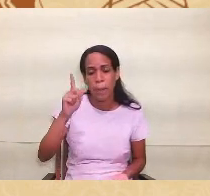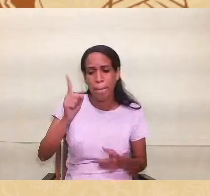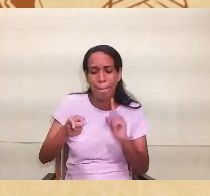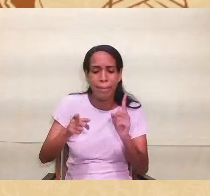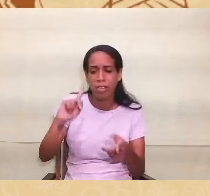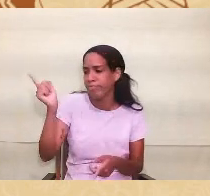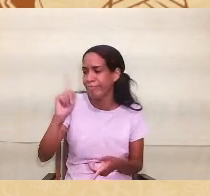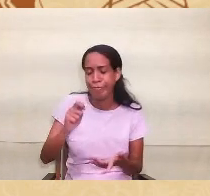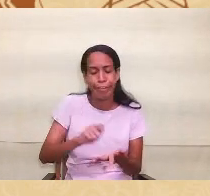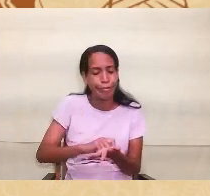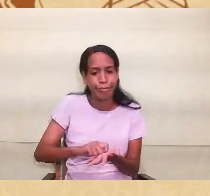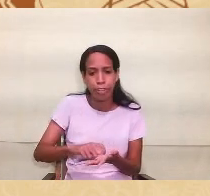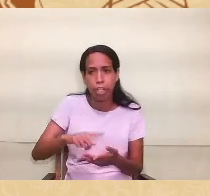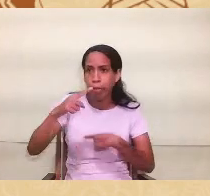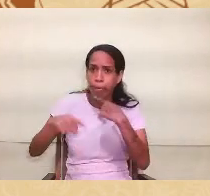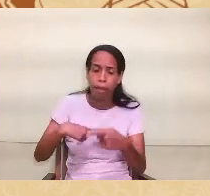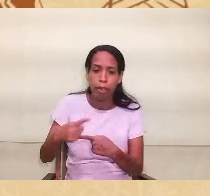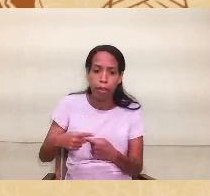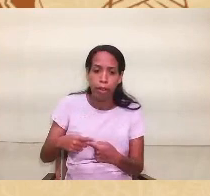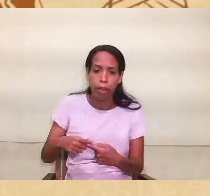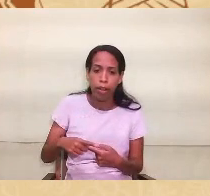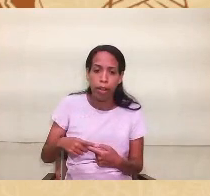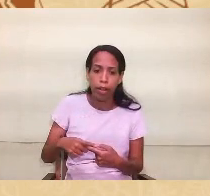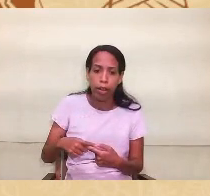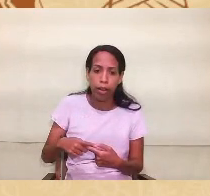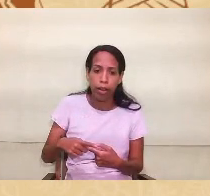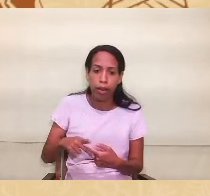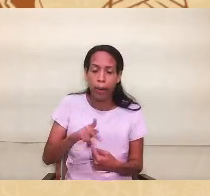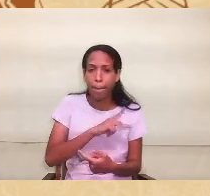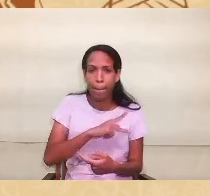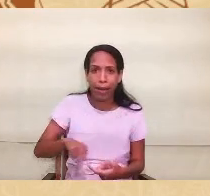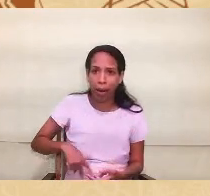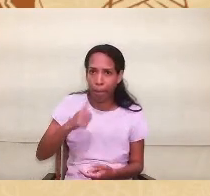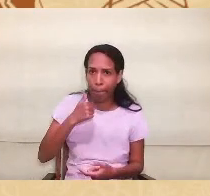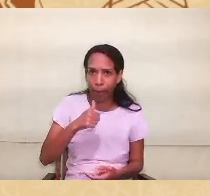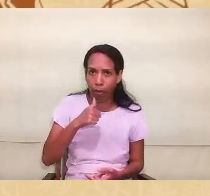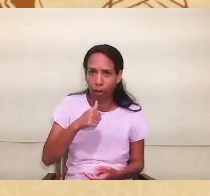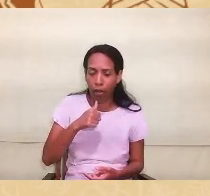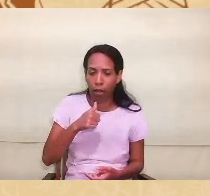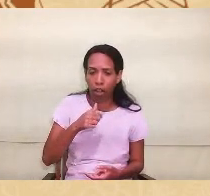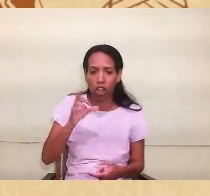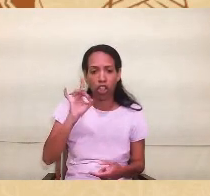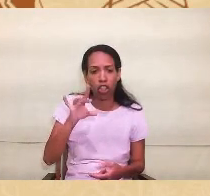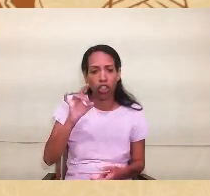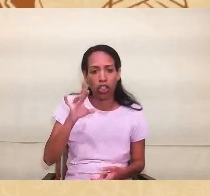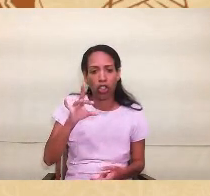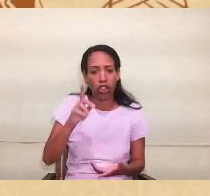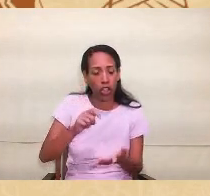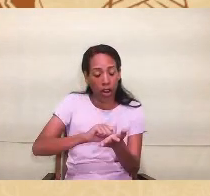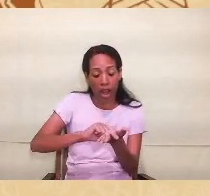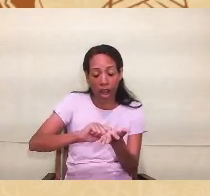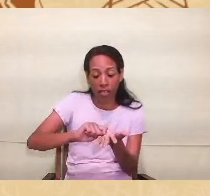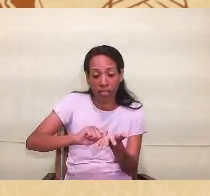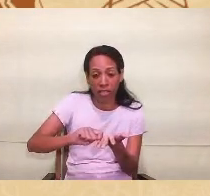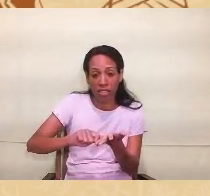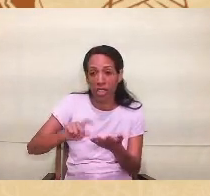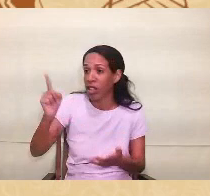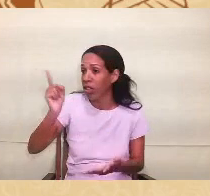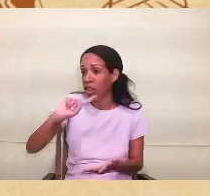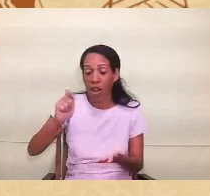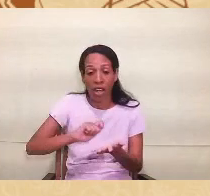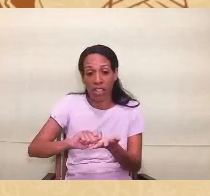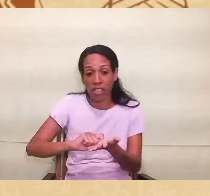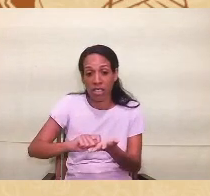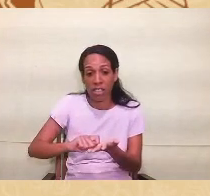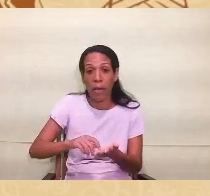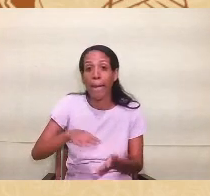assinou. Depois veio a presidenta. Ela assinar. Ela não assinando, a gente